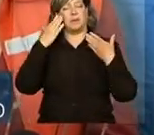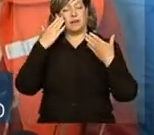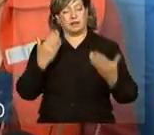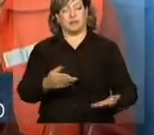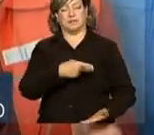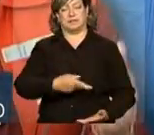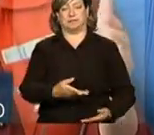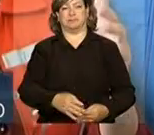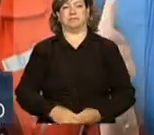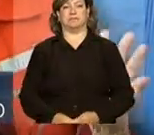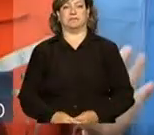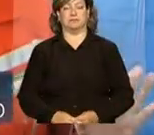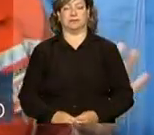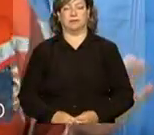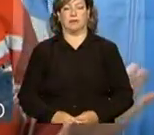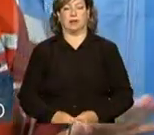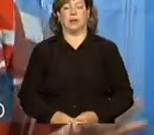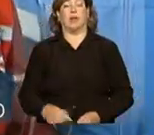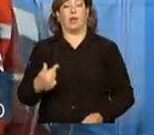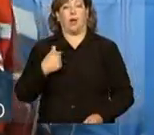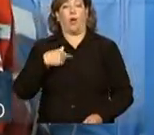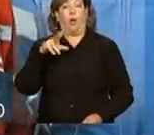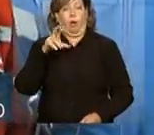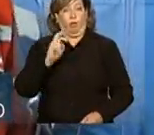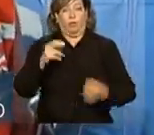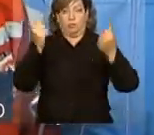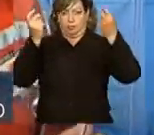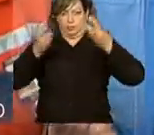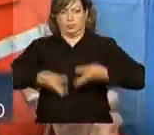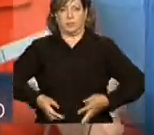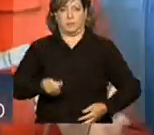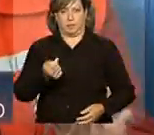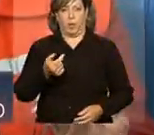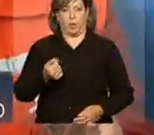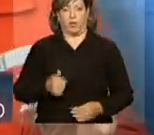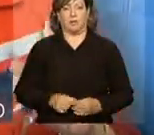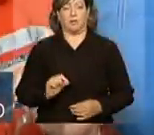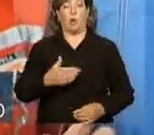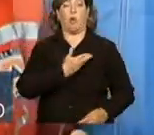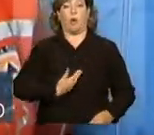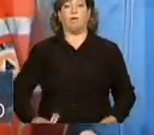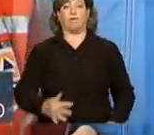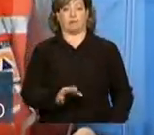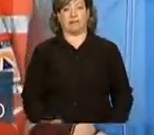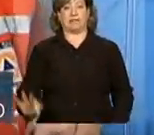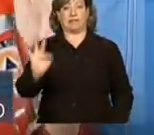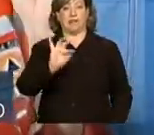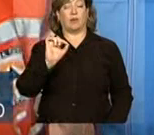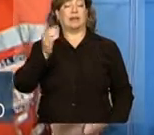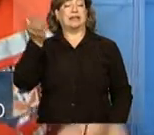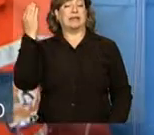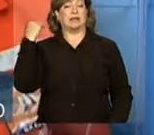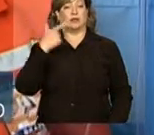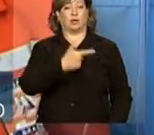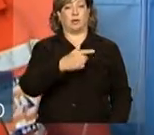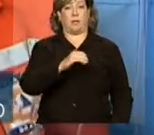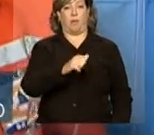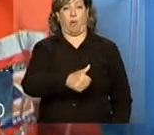Obrigado, presidente. Eu vou fazer uma pequena exposição. O governo federal, desde